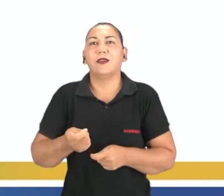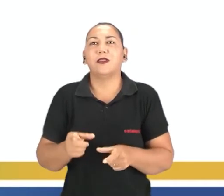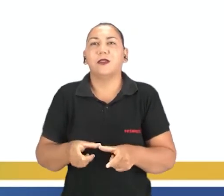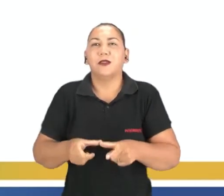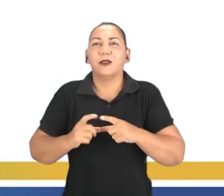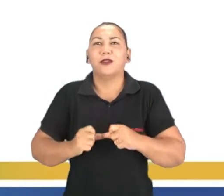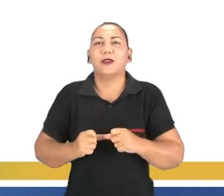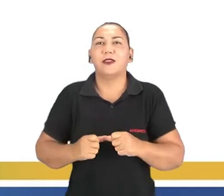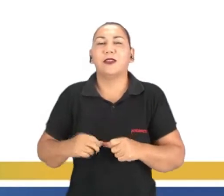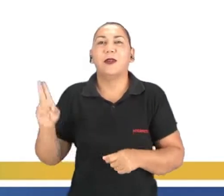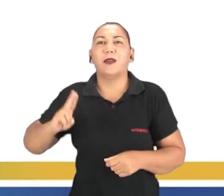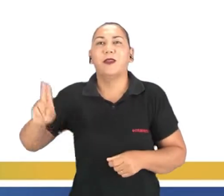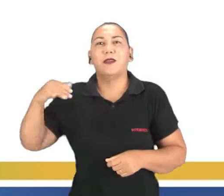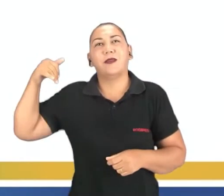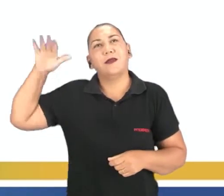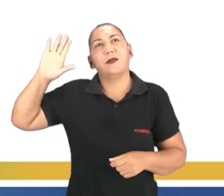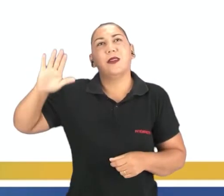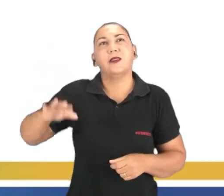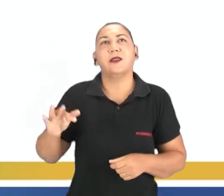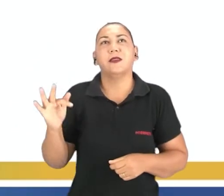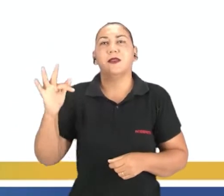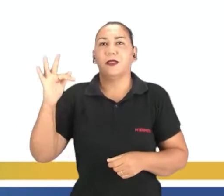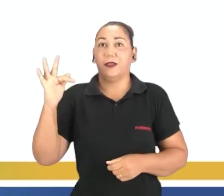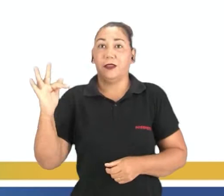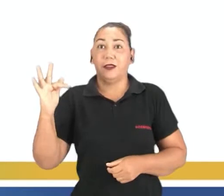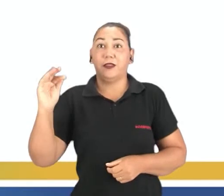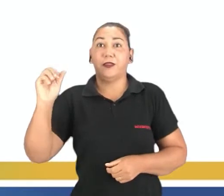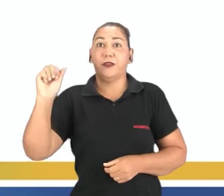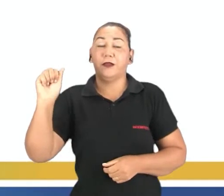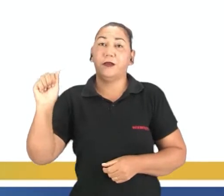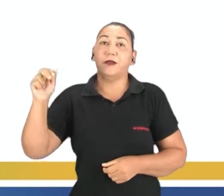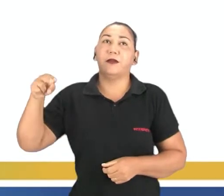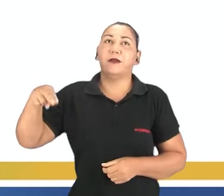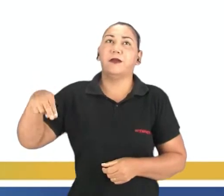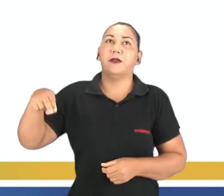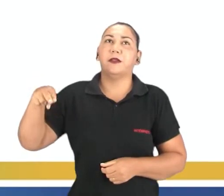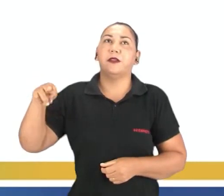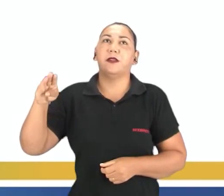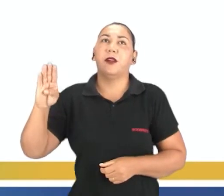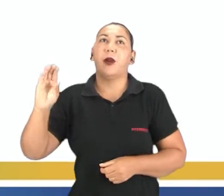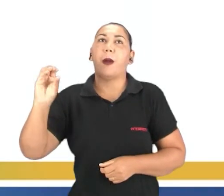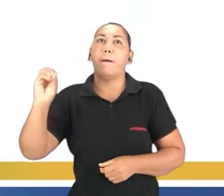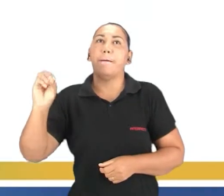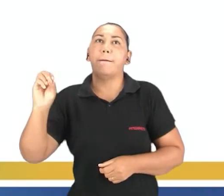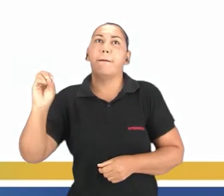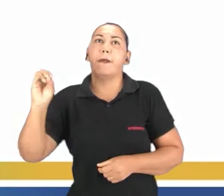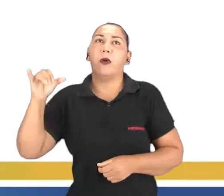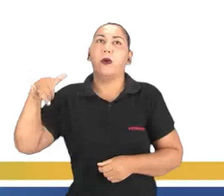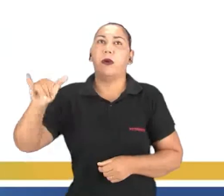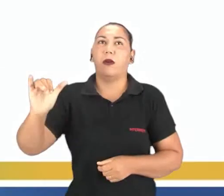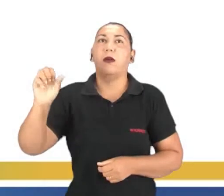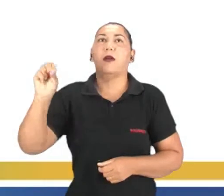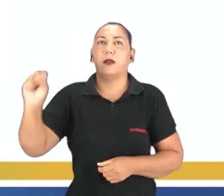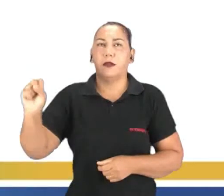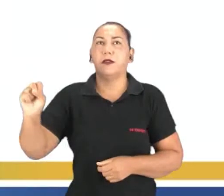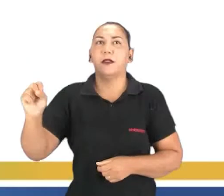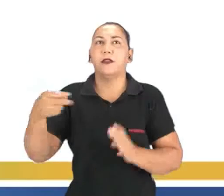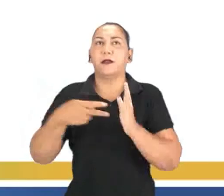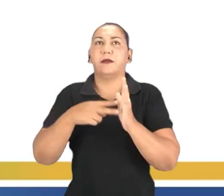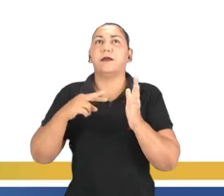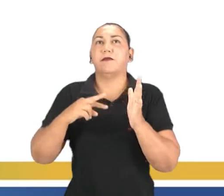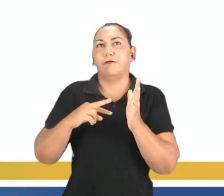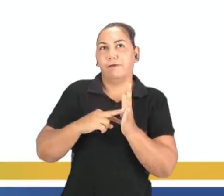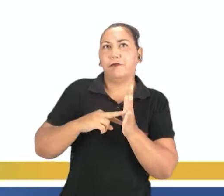usadas. Fanboys, é uma abreviação aí, né? Fanboys, que significa for, and, nor,